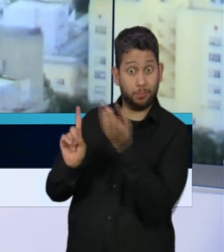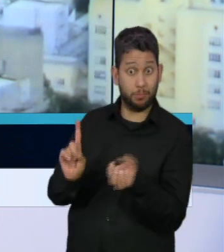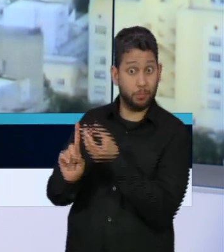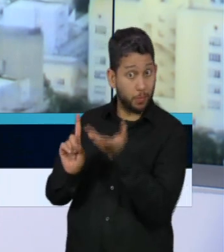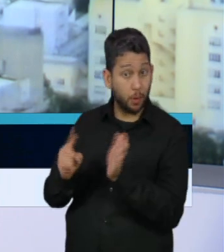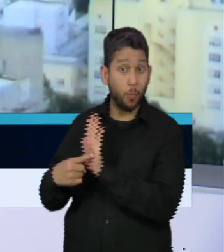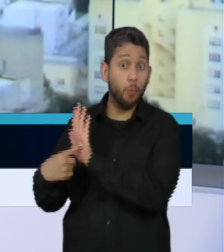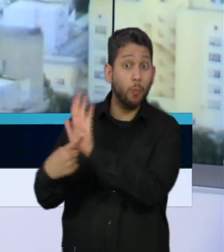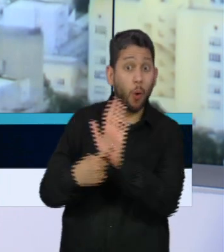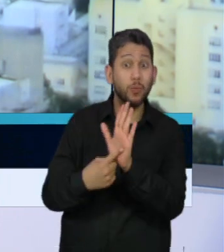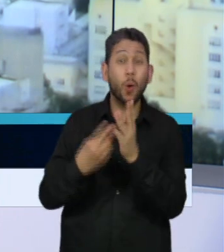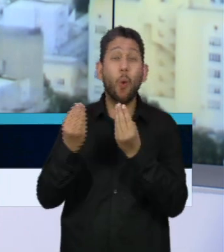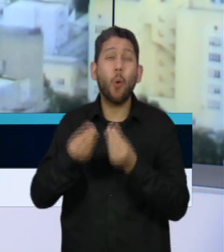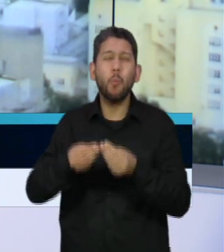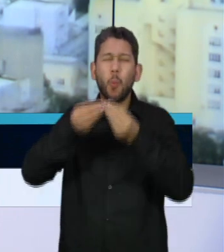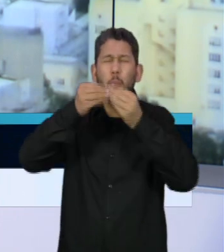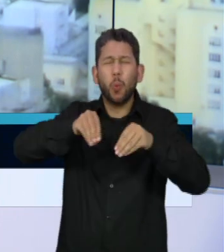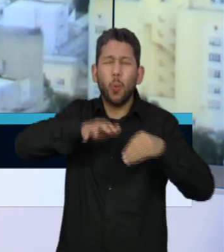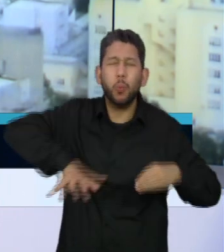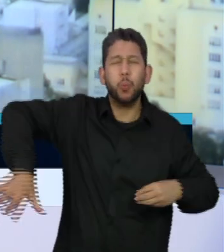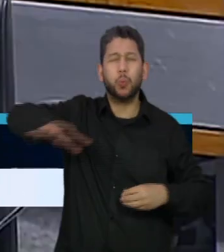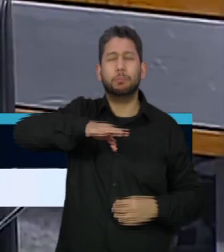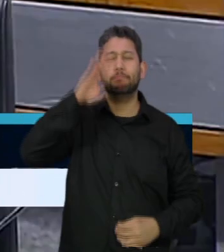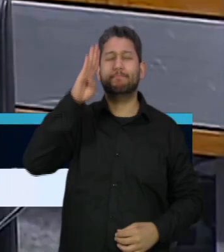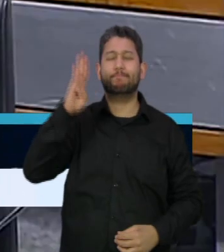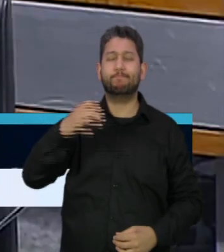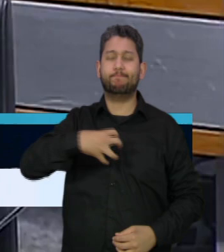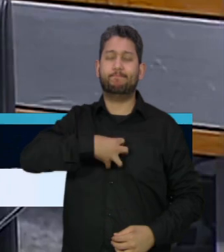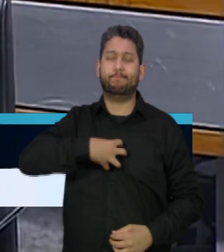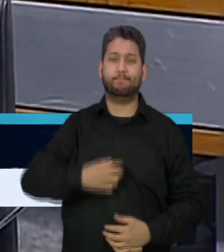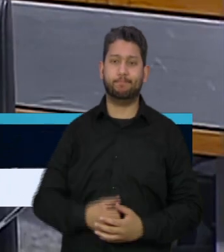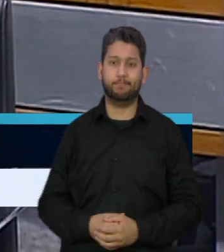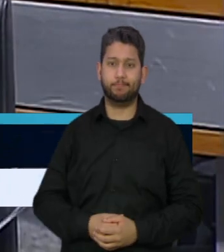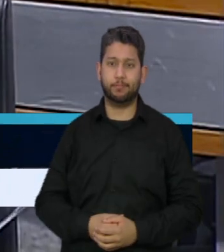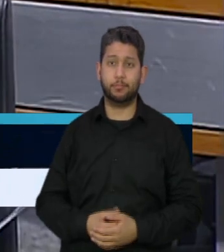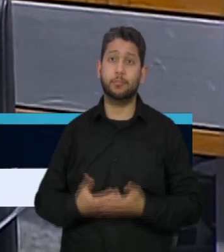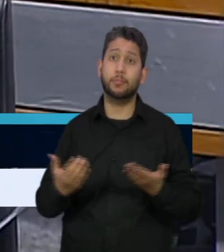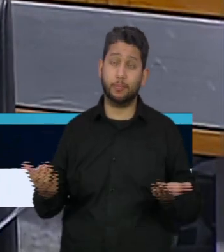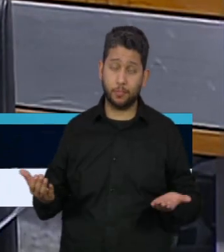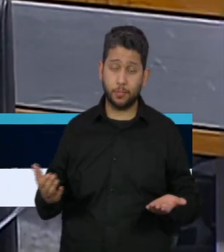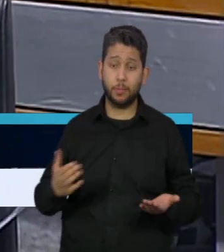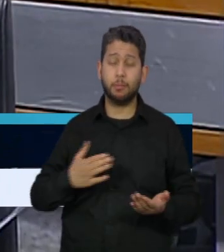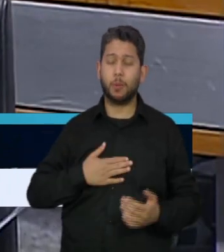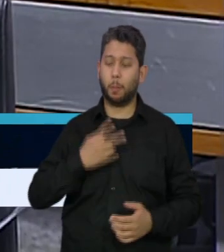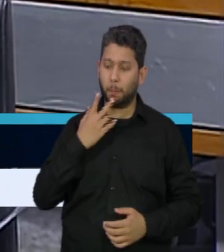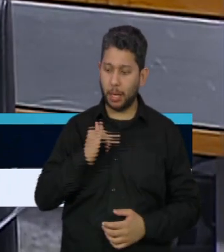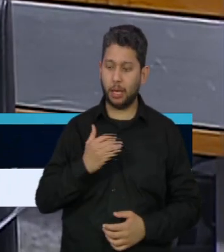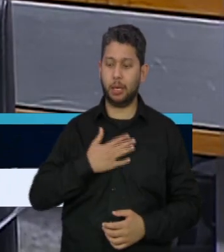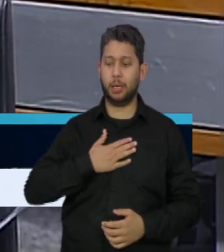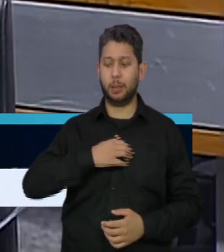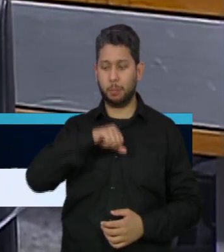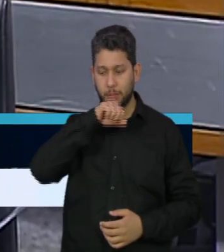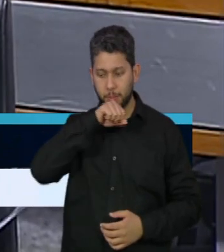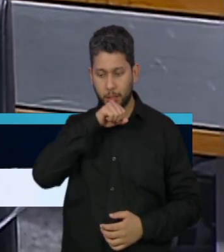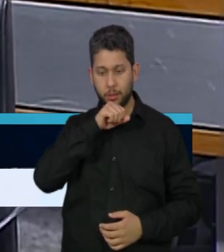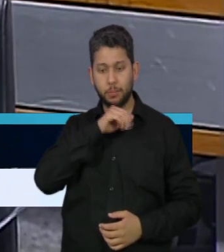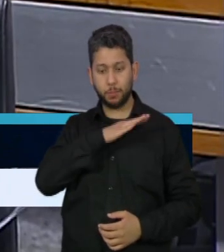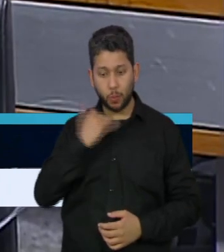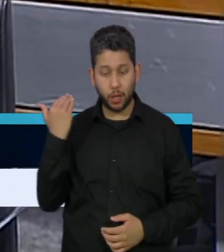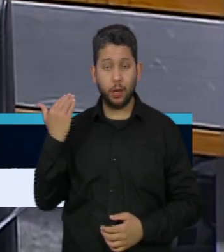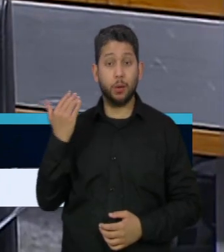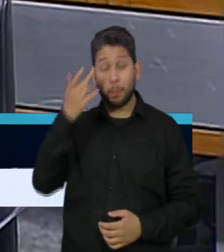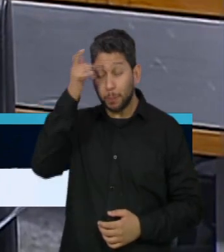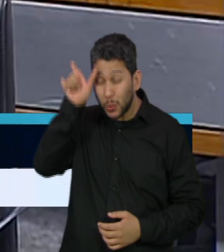da condução da pandemia no país. Nós perdemos nosso pai, nossa mãe, os amores da nossa